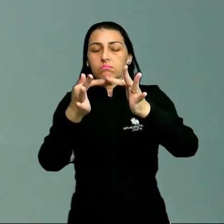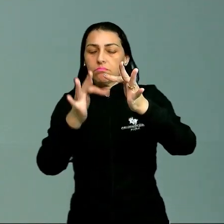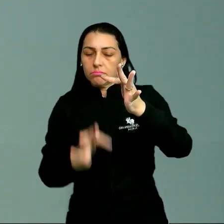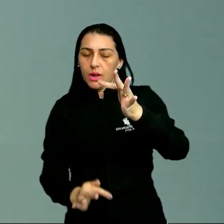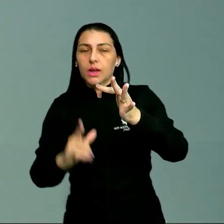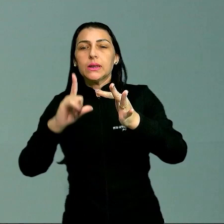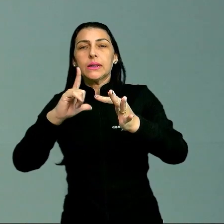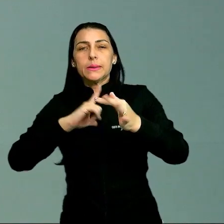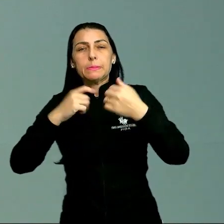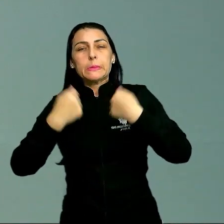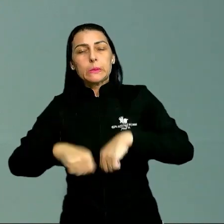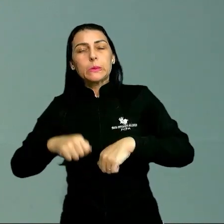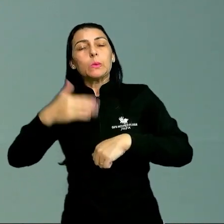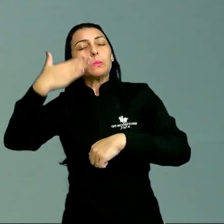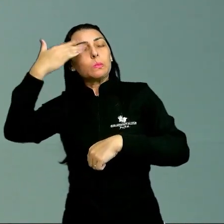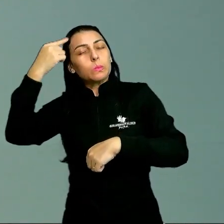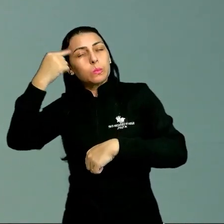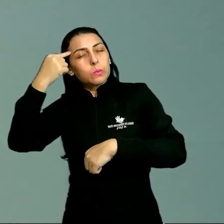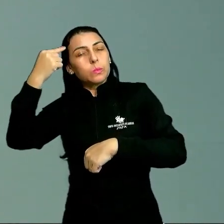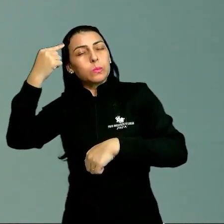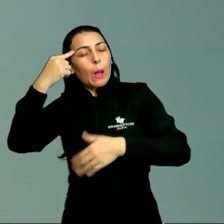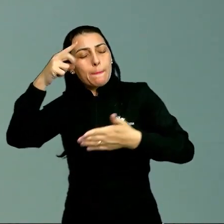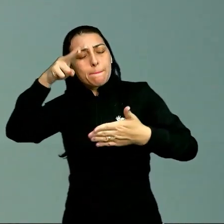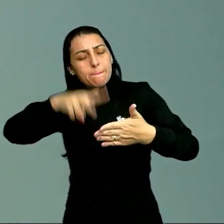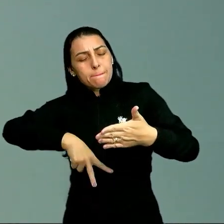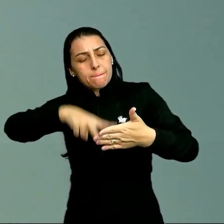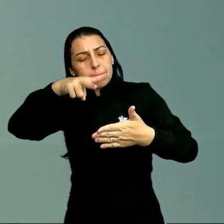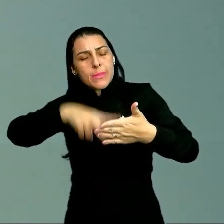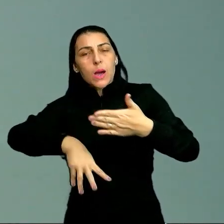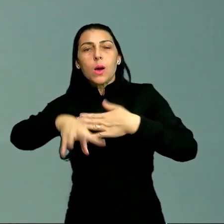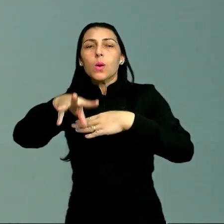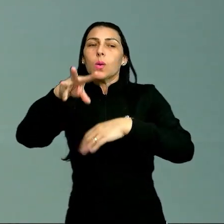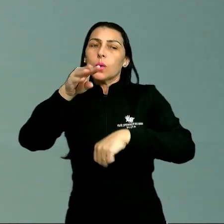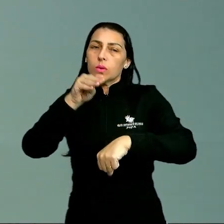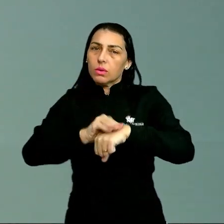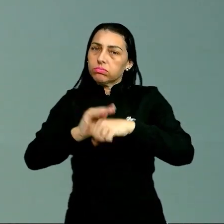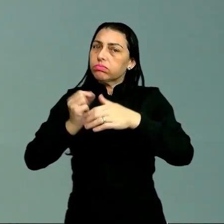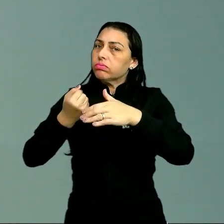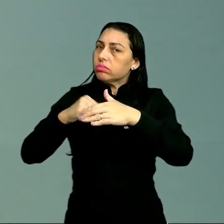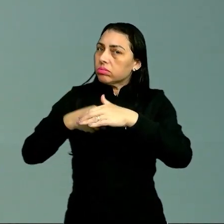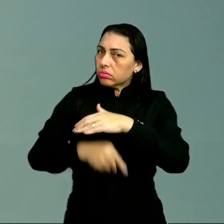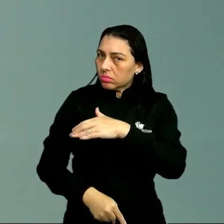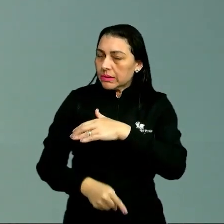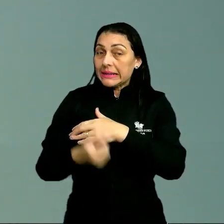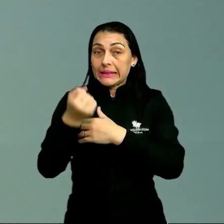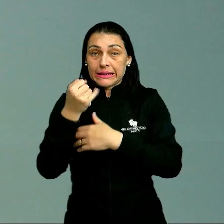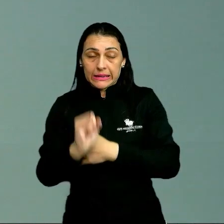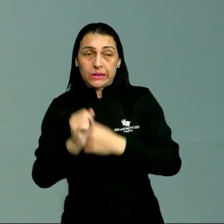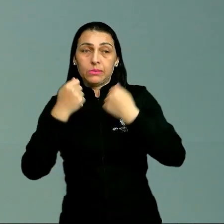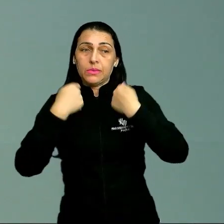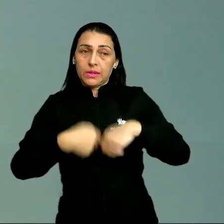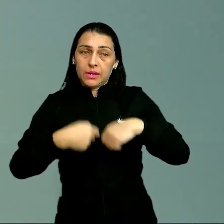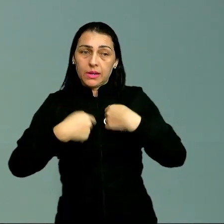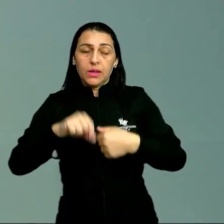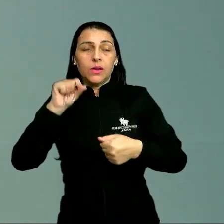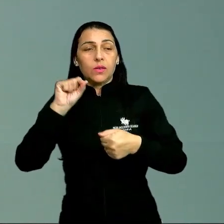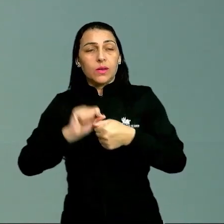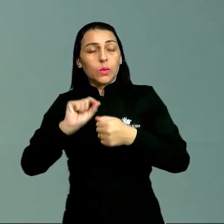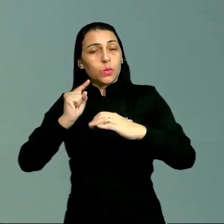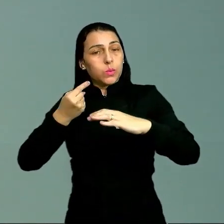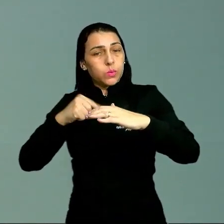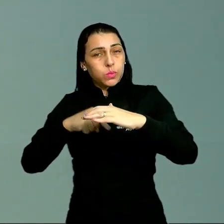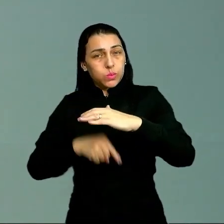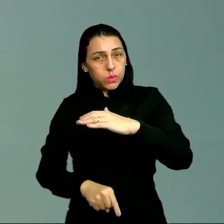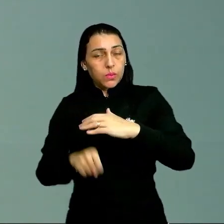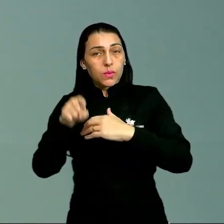que exige muito do leitor, exige um conhecimento aprofundado. Então, se é necessário fazer um